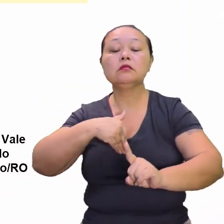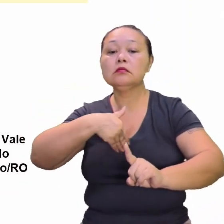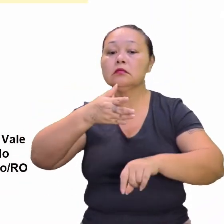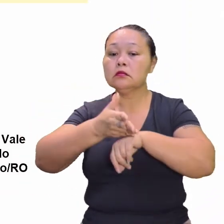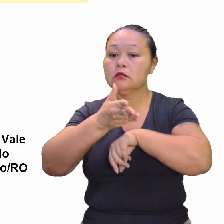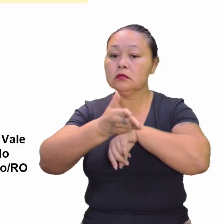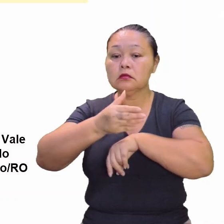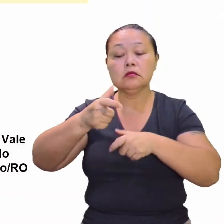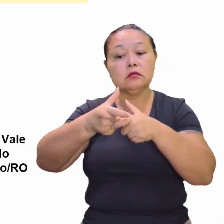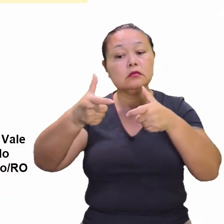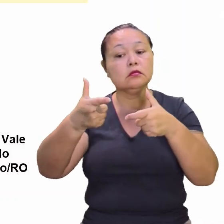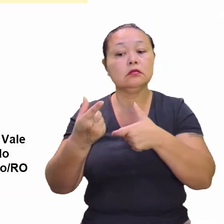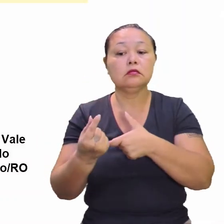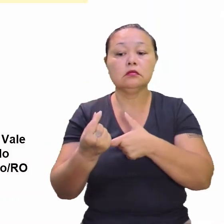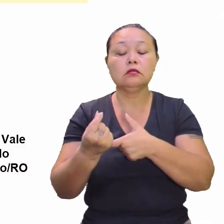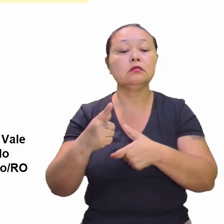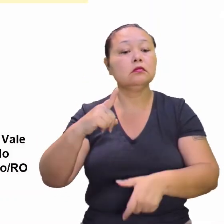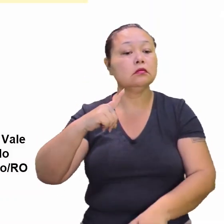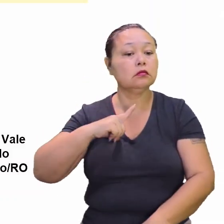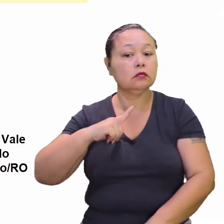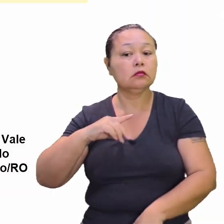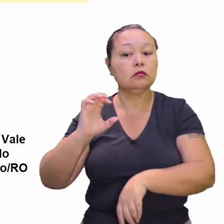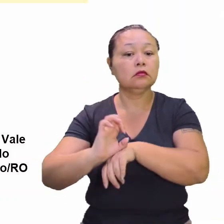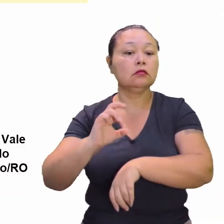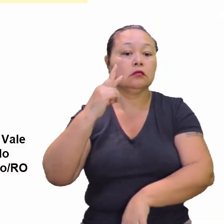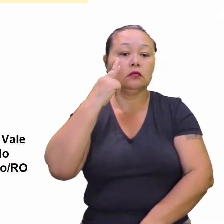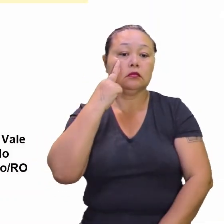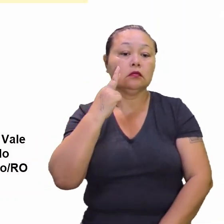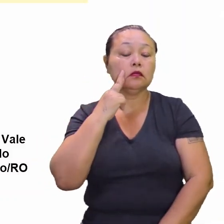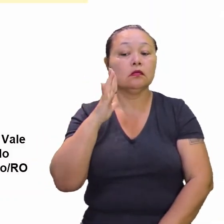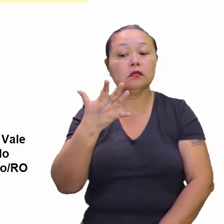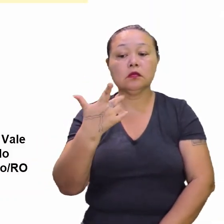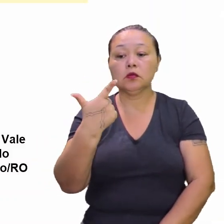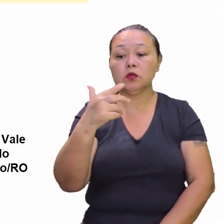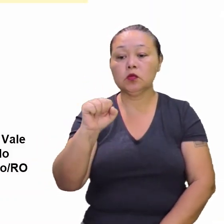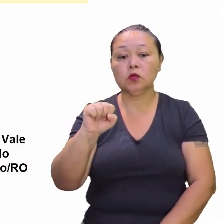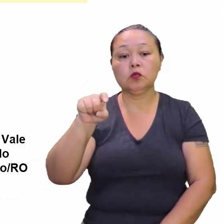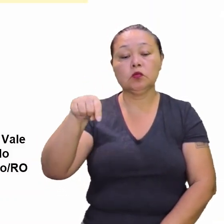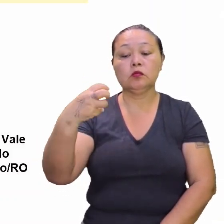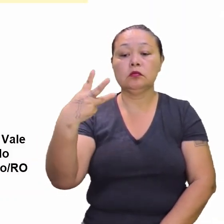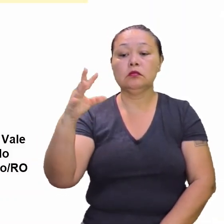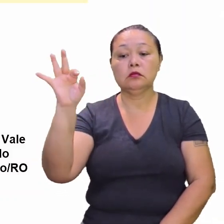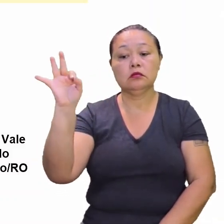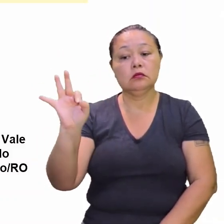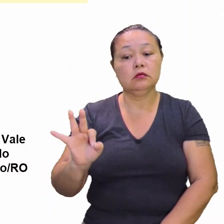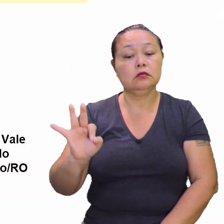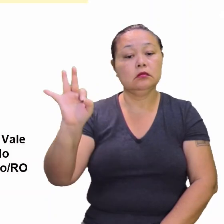manteve-se como atividade de maior participação na economia de Rondônia, com